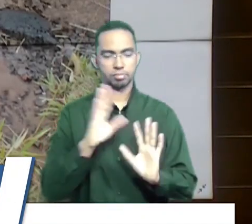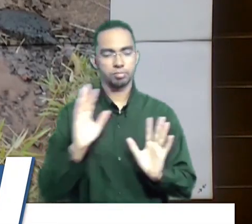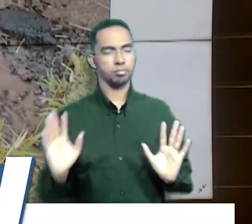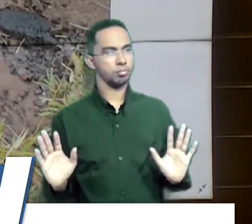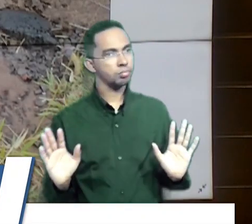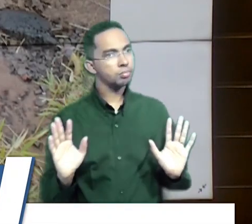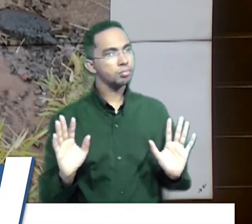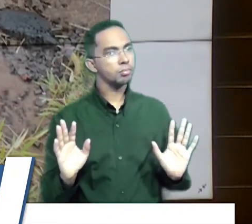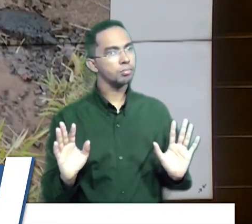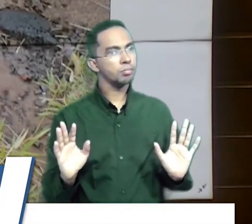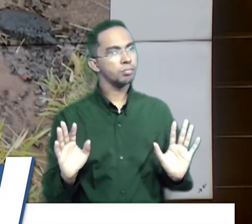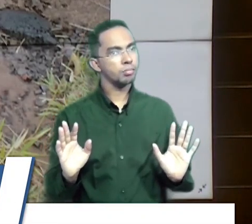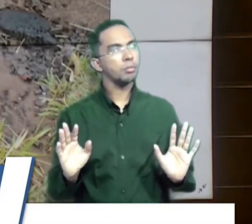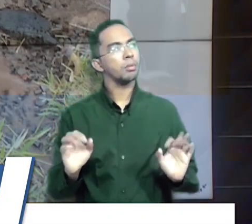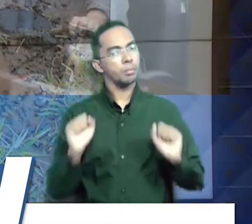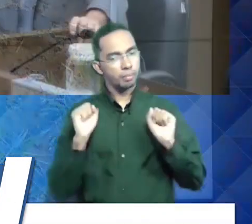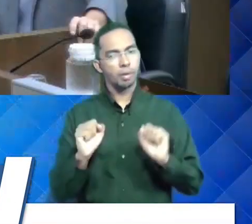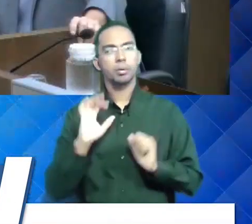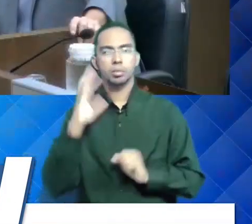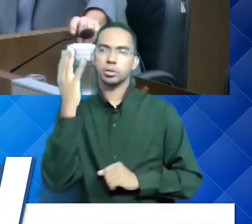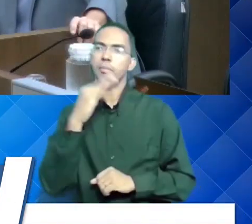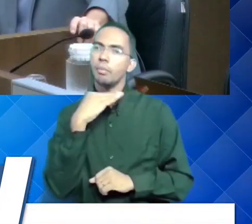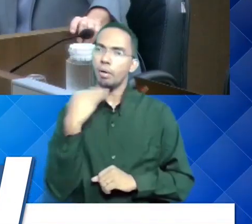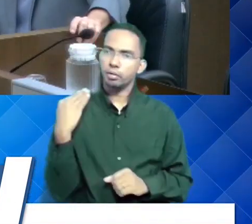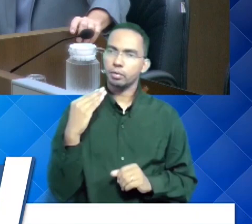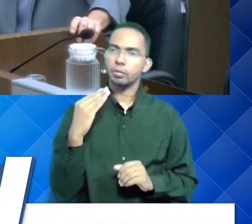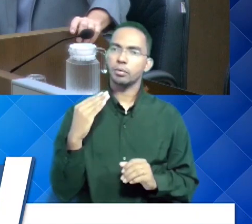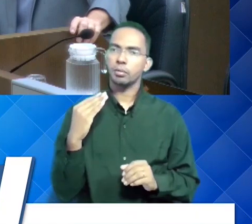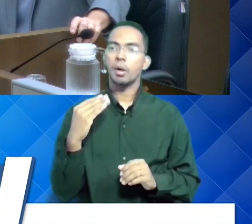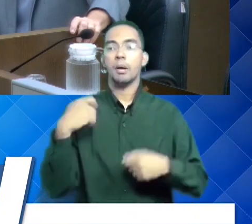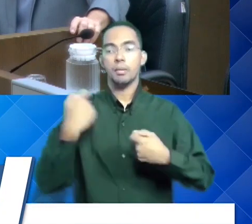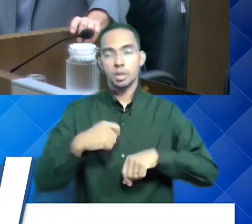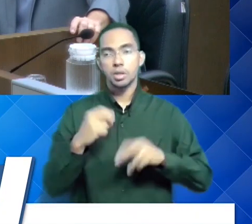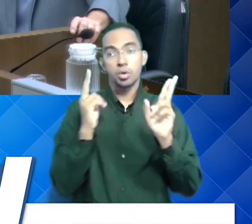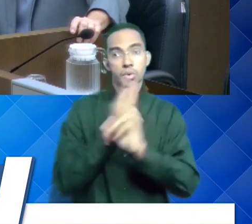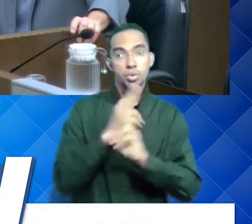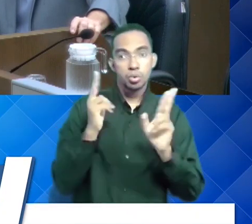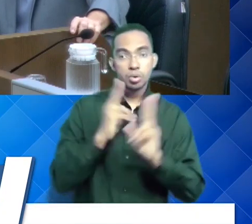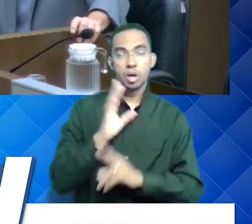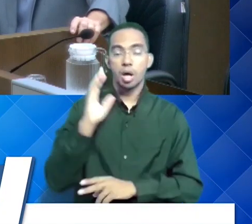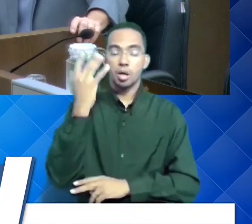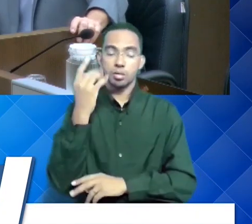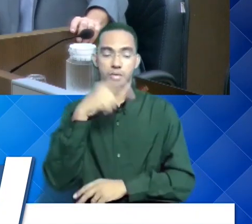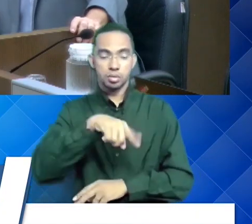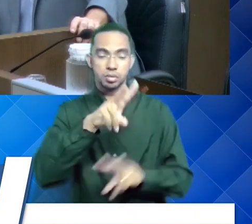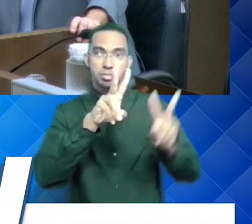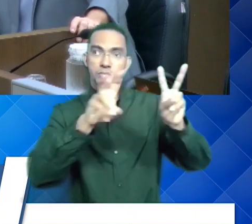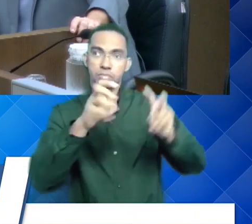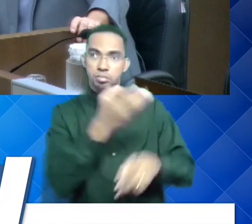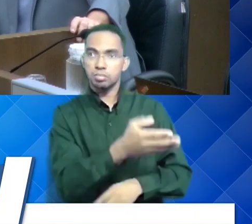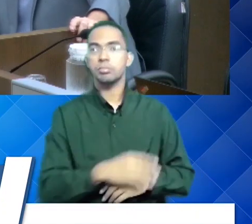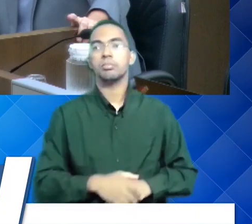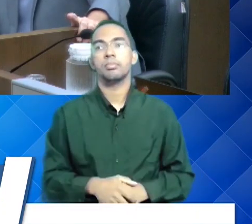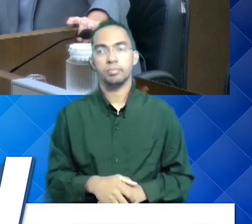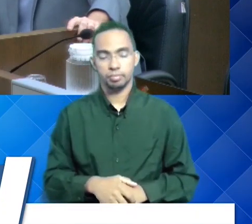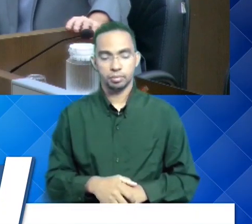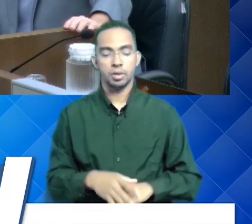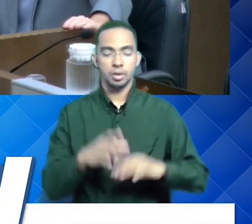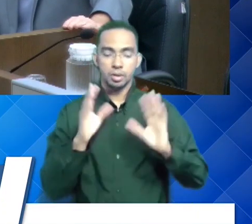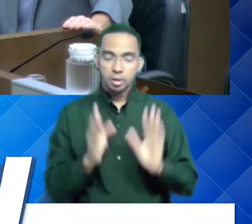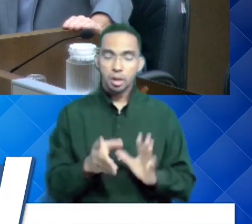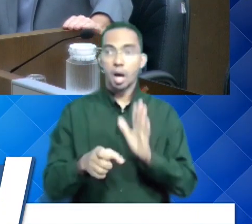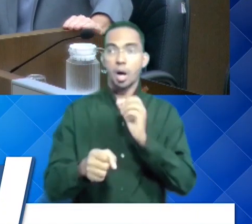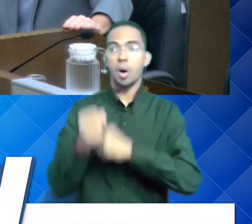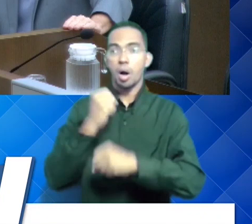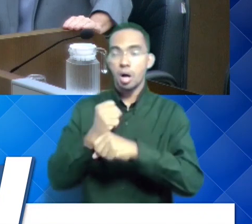vai ser fatal. Precisa-se urgentemente resolver essa questão aí. Eu fiz, o ano